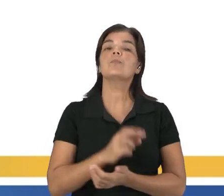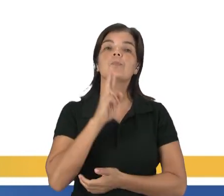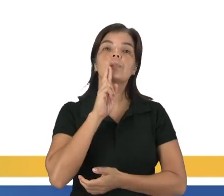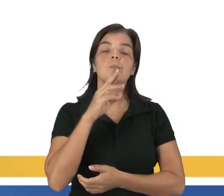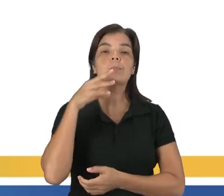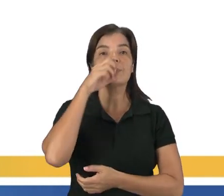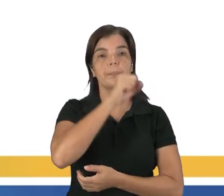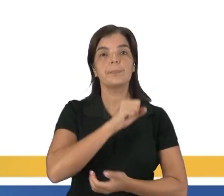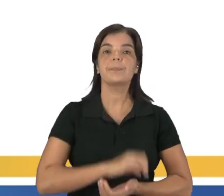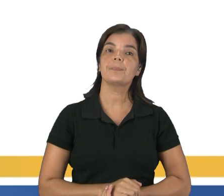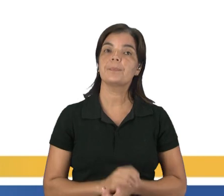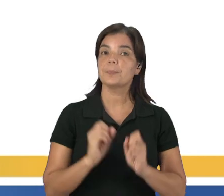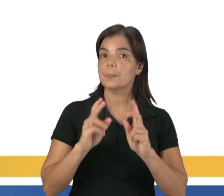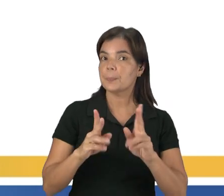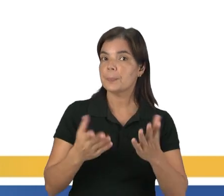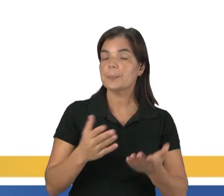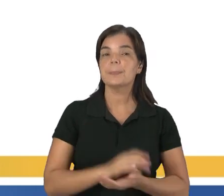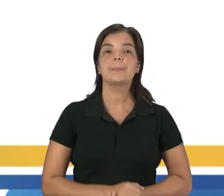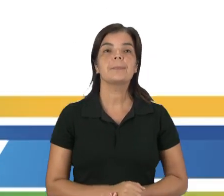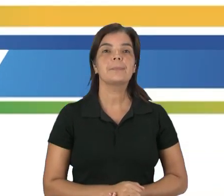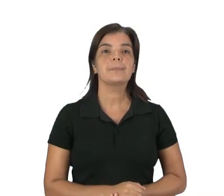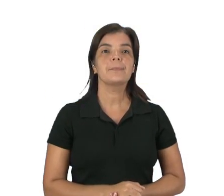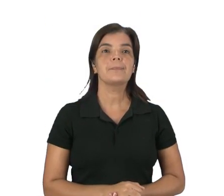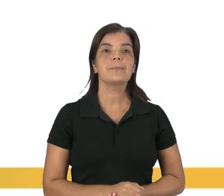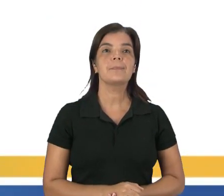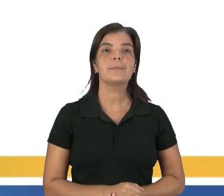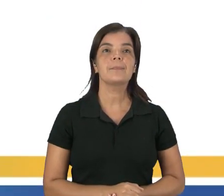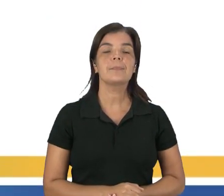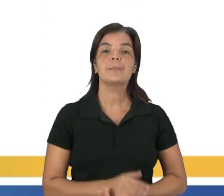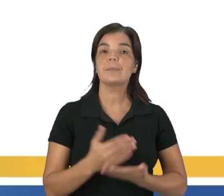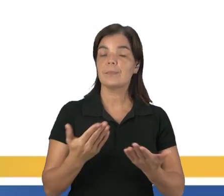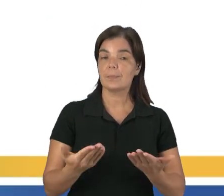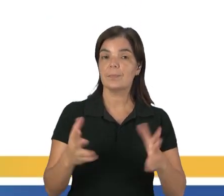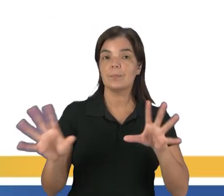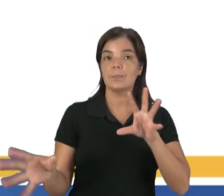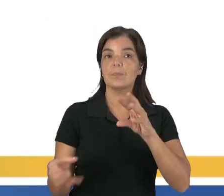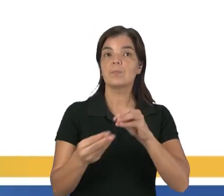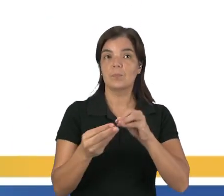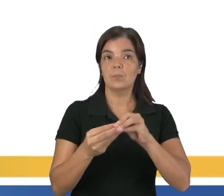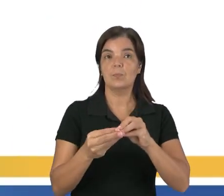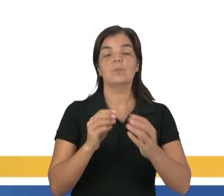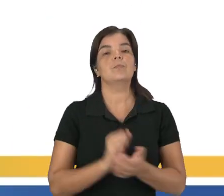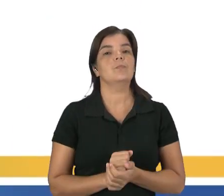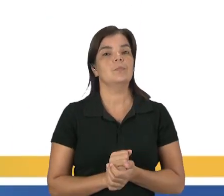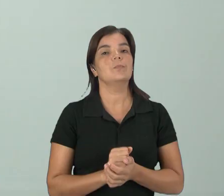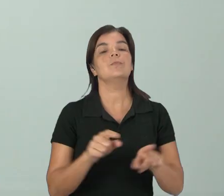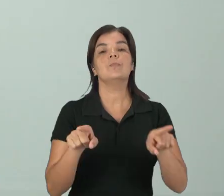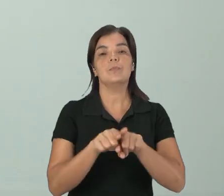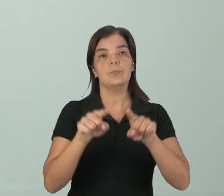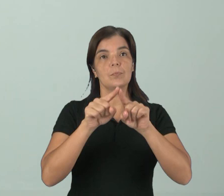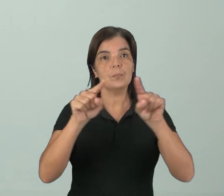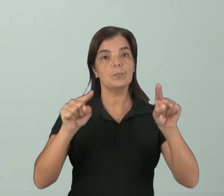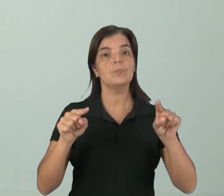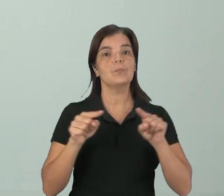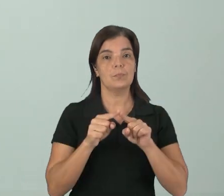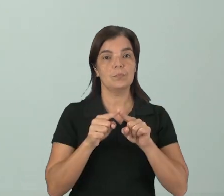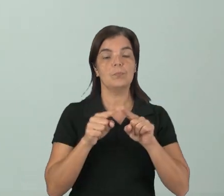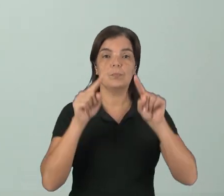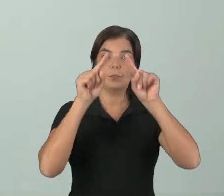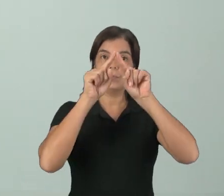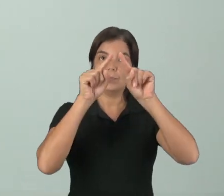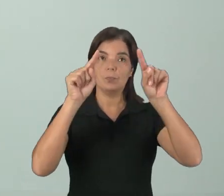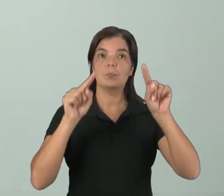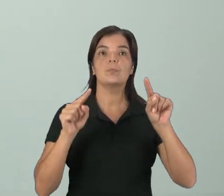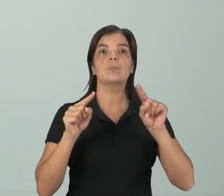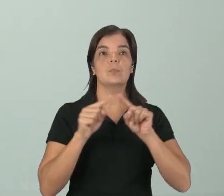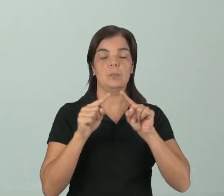resposta automaticamente. Tá ok, pessoal? Tranquilo? Então, resumindo com vocês, estudamos algumas áreas, né? Retângulo, base